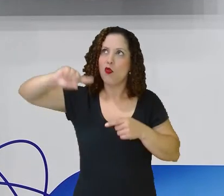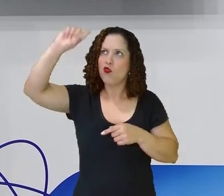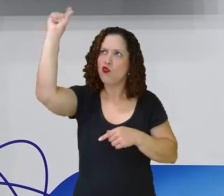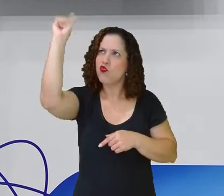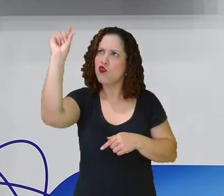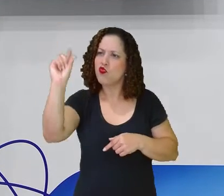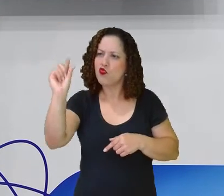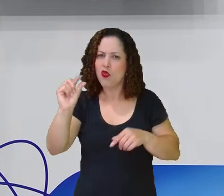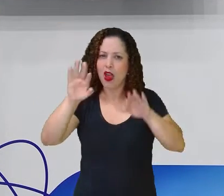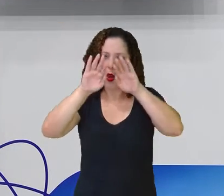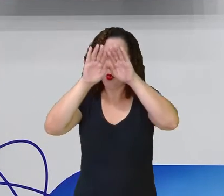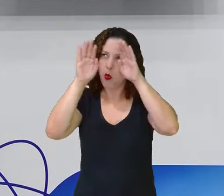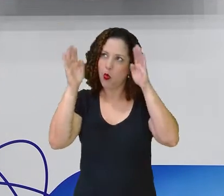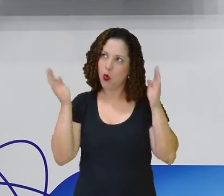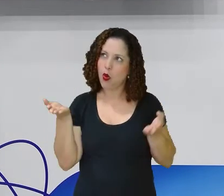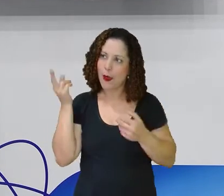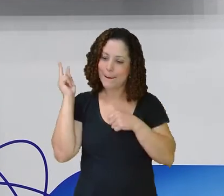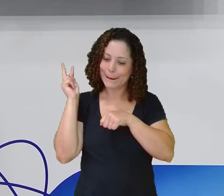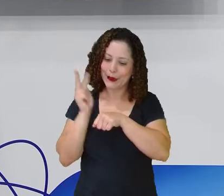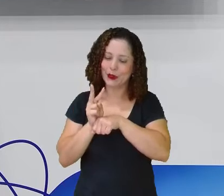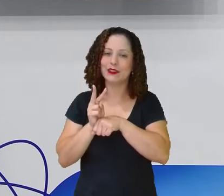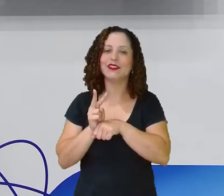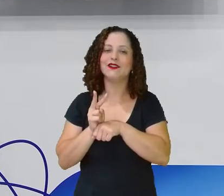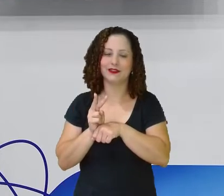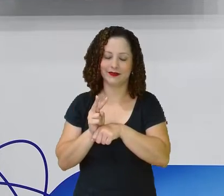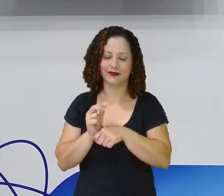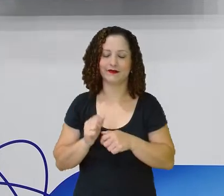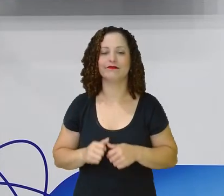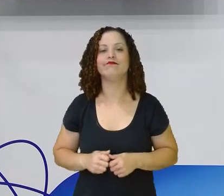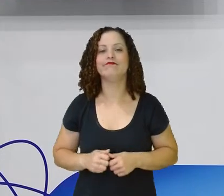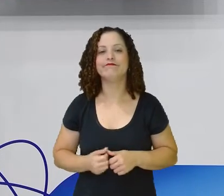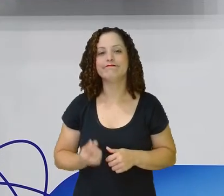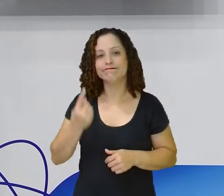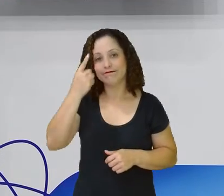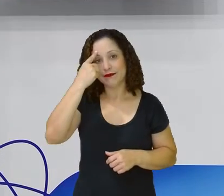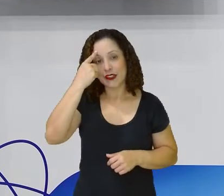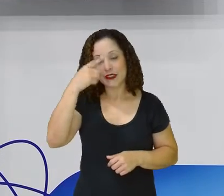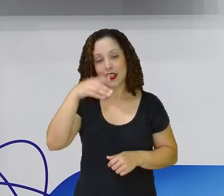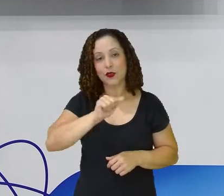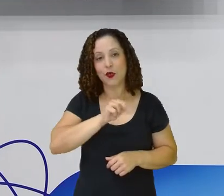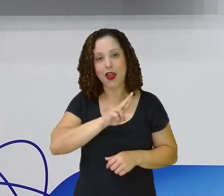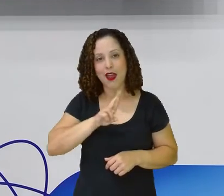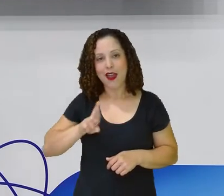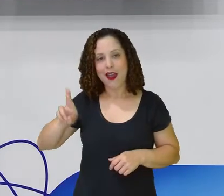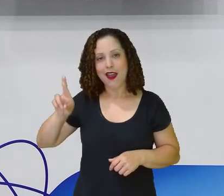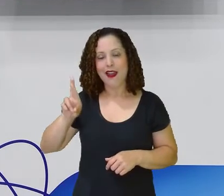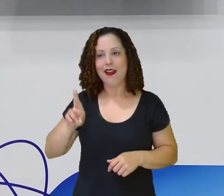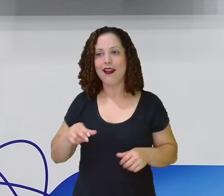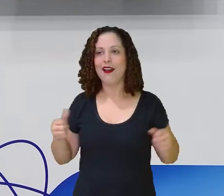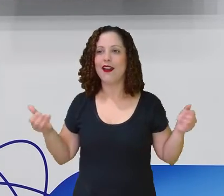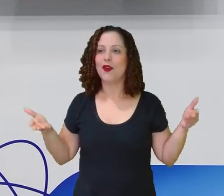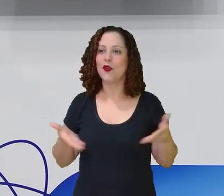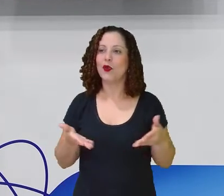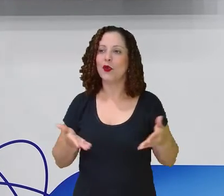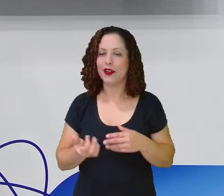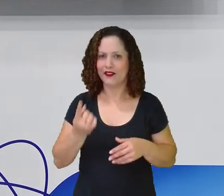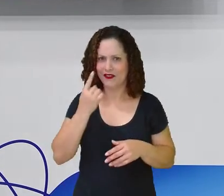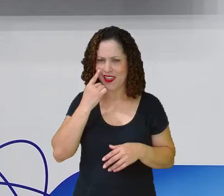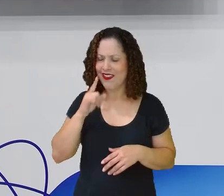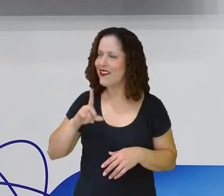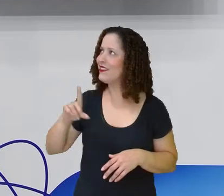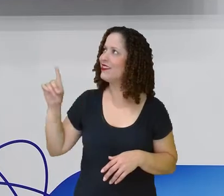planeta. Então, pensou em atmosfera, nós vamos pensar aí no ar. Beleza? Tem mais?